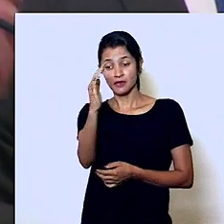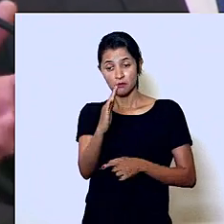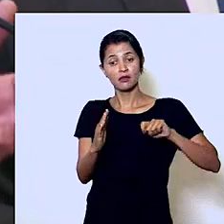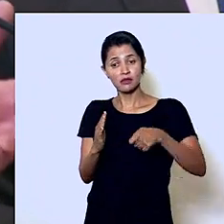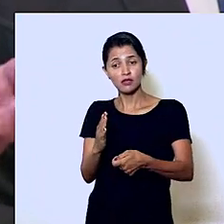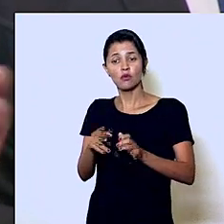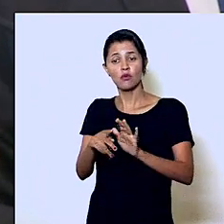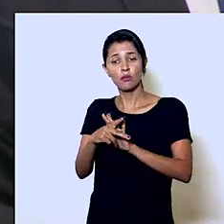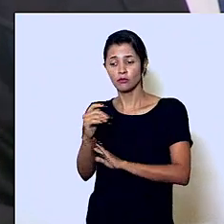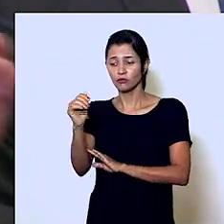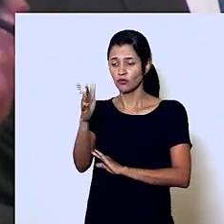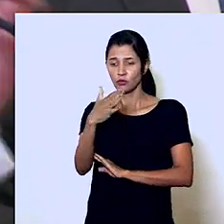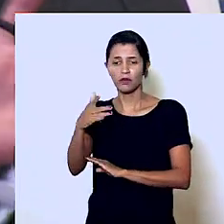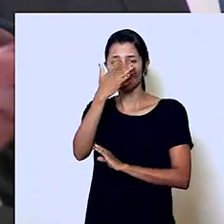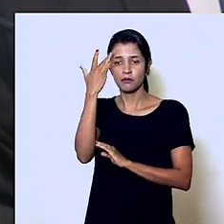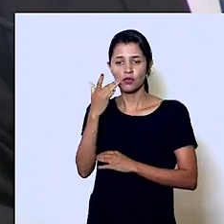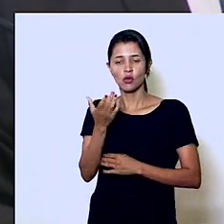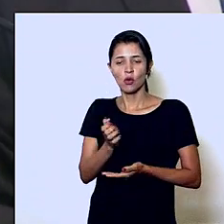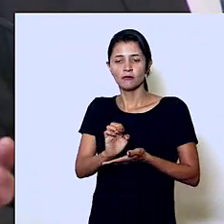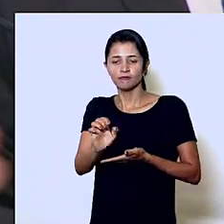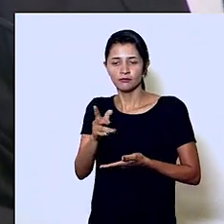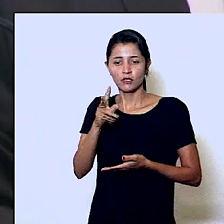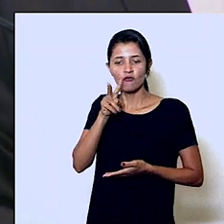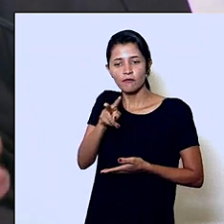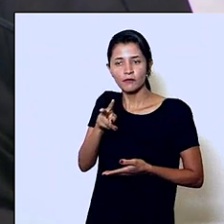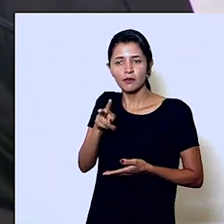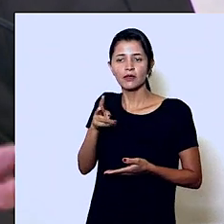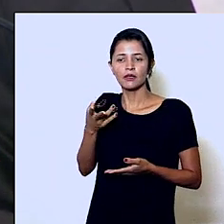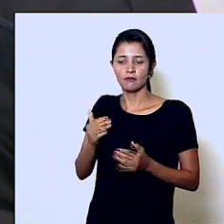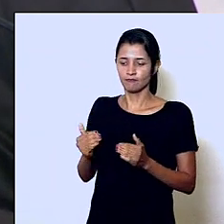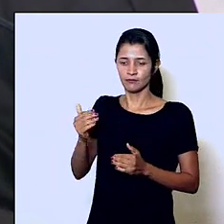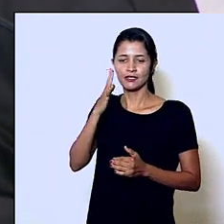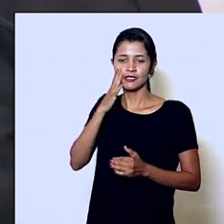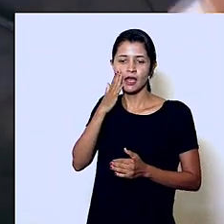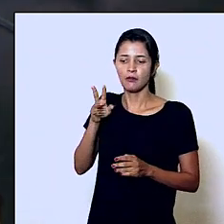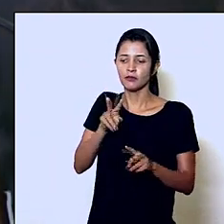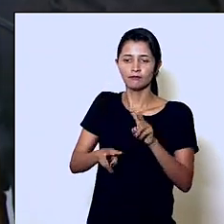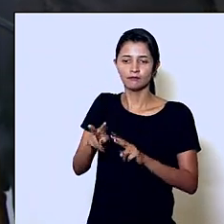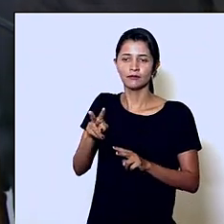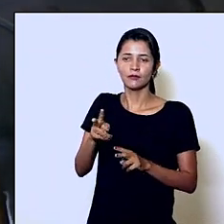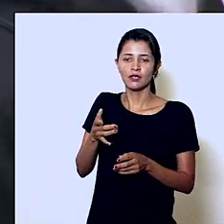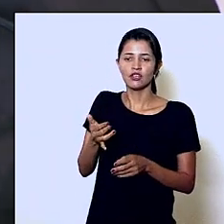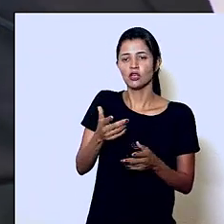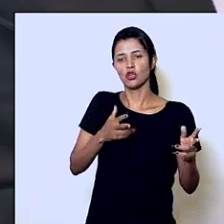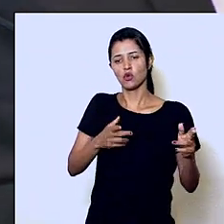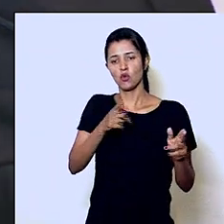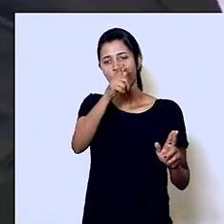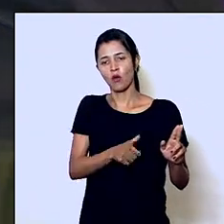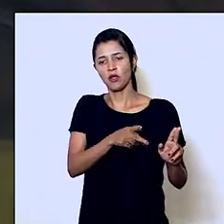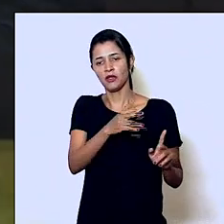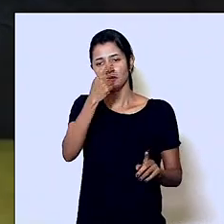de empreendedores, né, de brasileiros que estejam à altura da visão e da ambição de Paulo Tarso Flecha de Lima. Muitíssimo